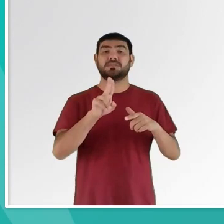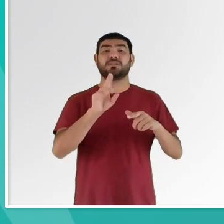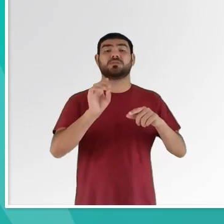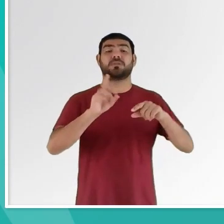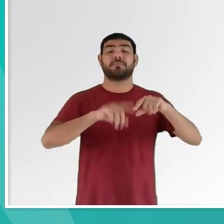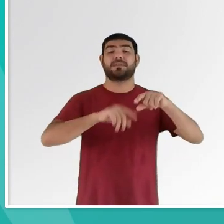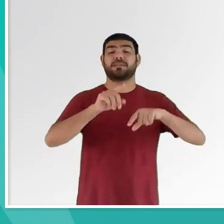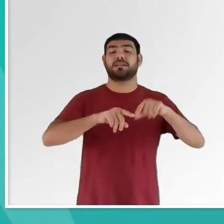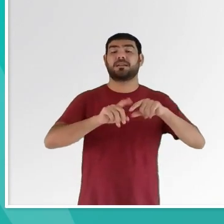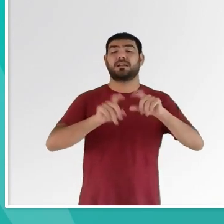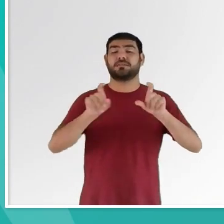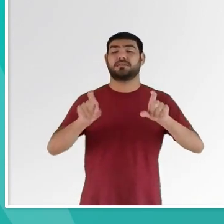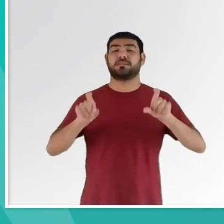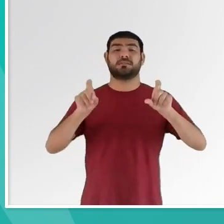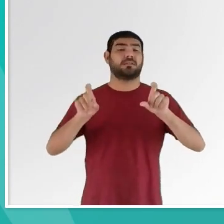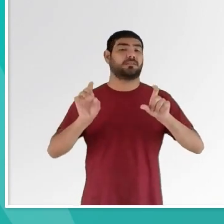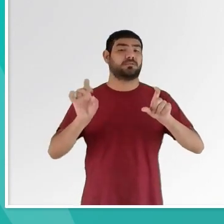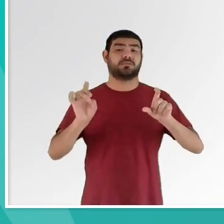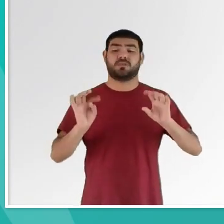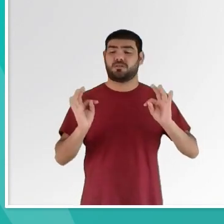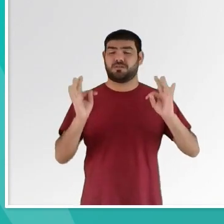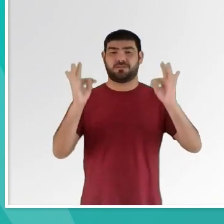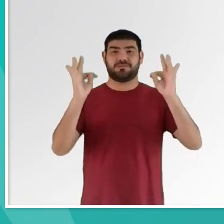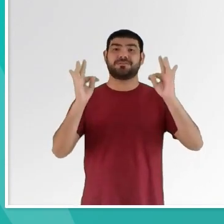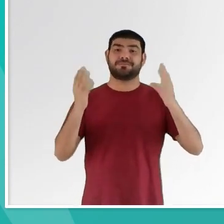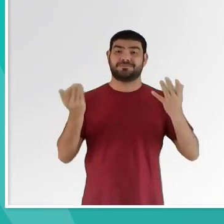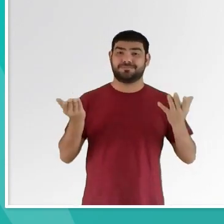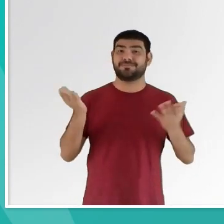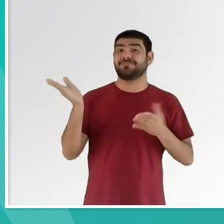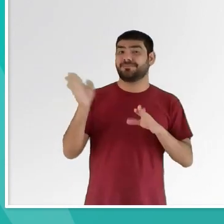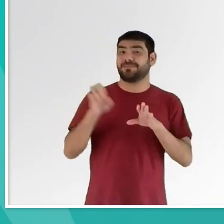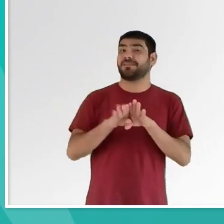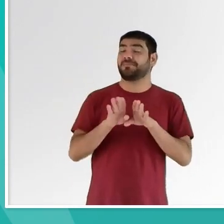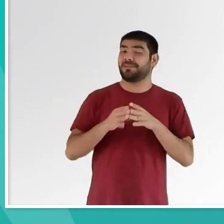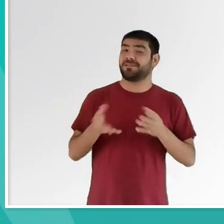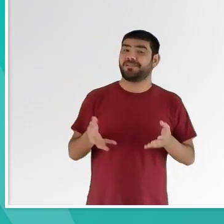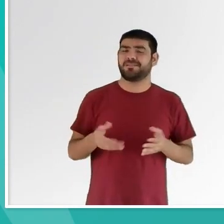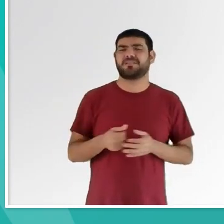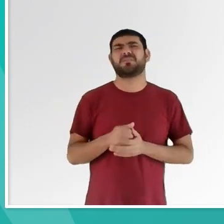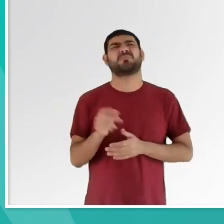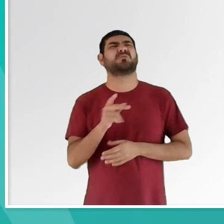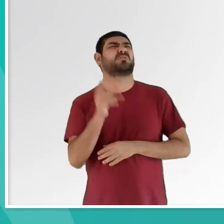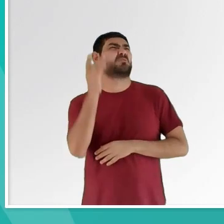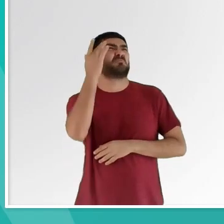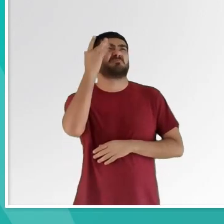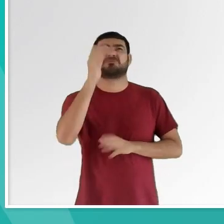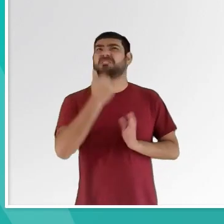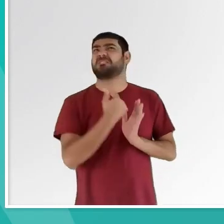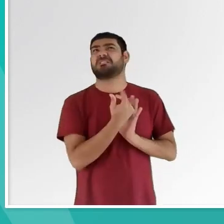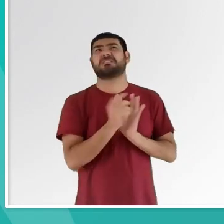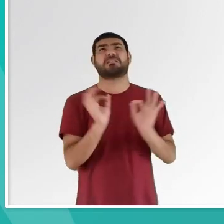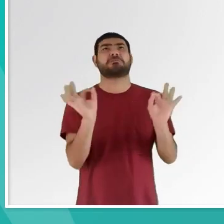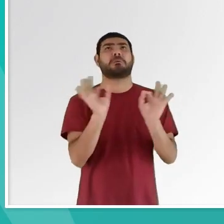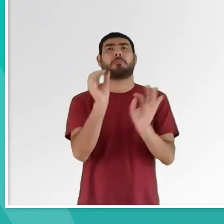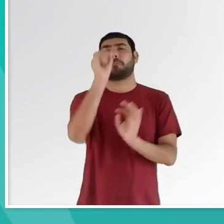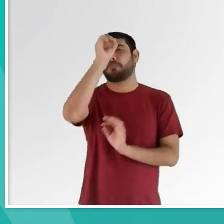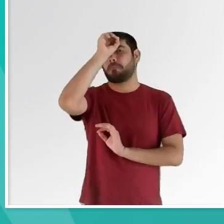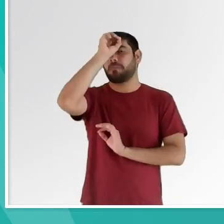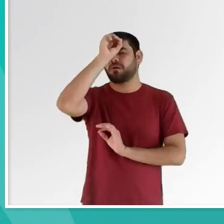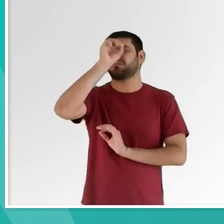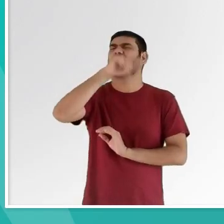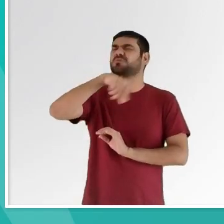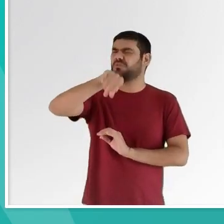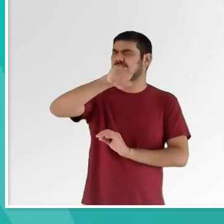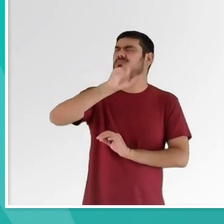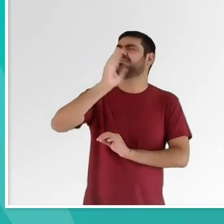na verdade, então tem todo esse recurso também agora. Professora, eu não sei desenhar. Todo mundo tem a capacidade de aprender